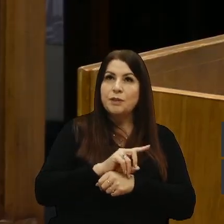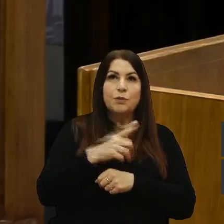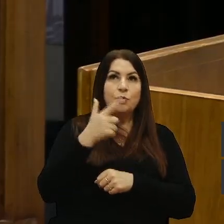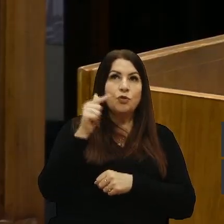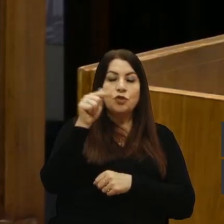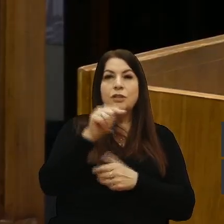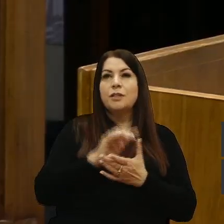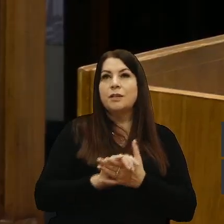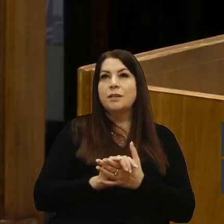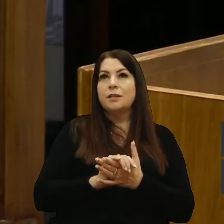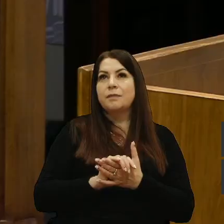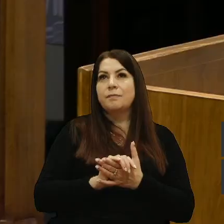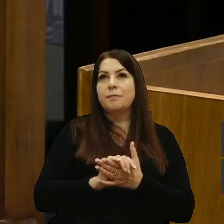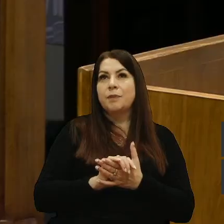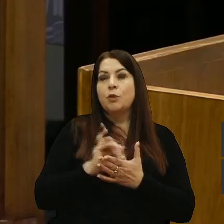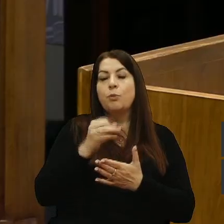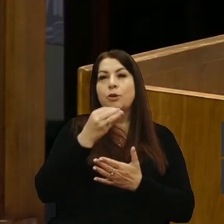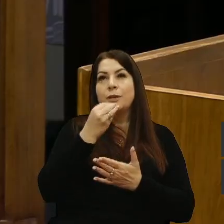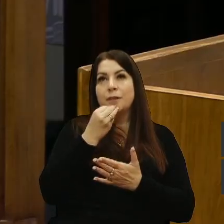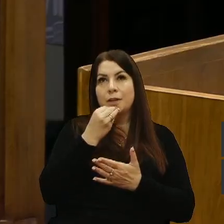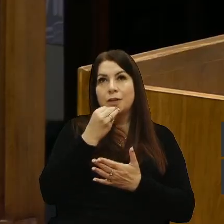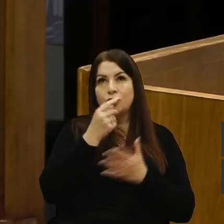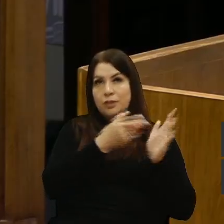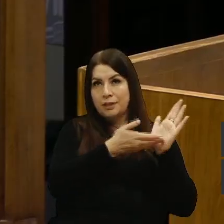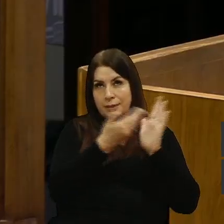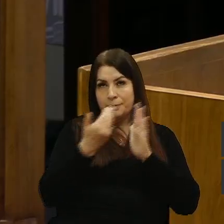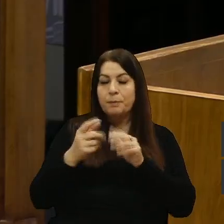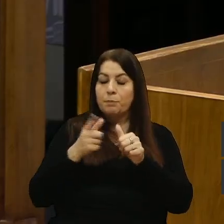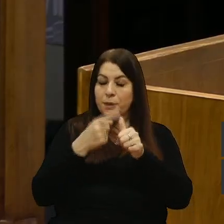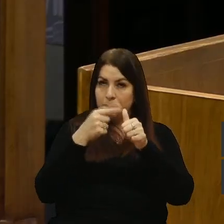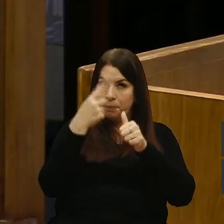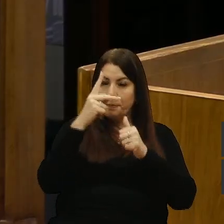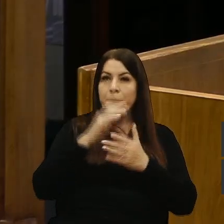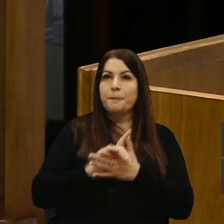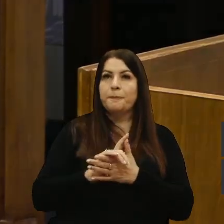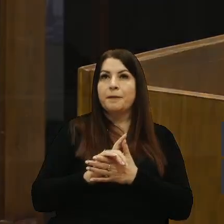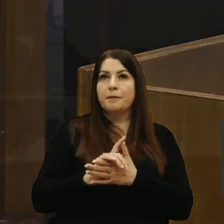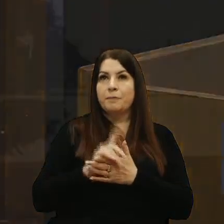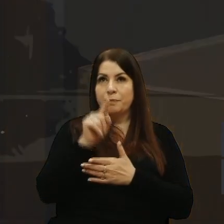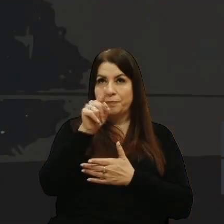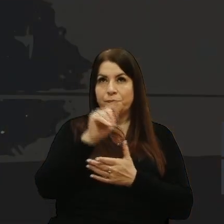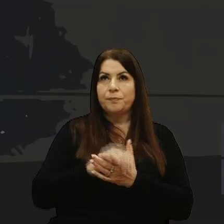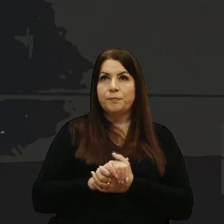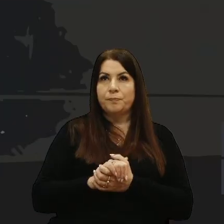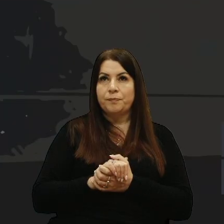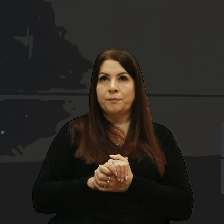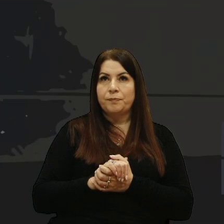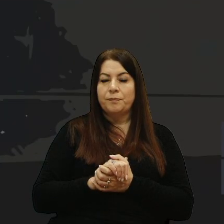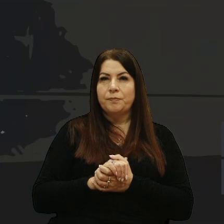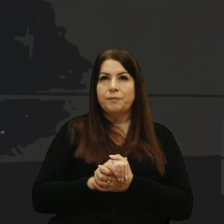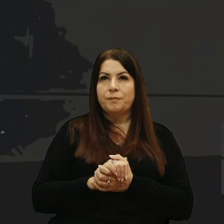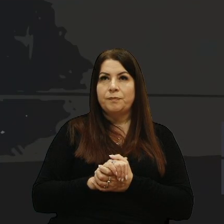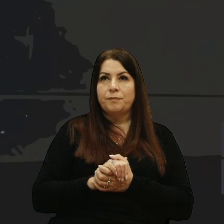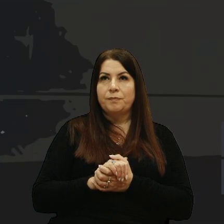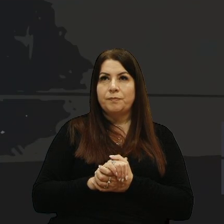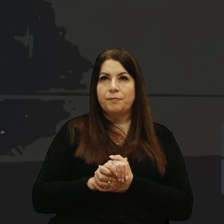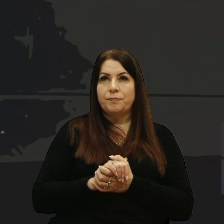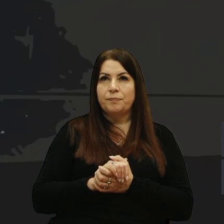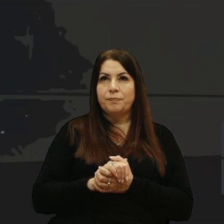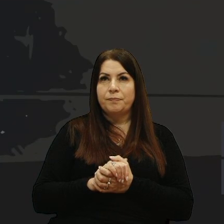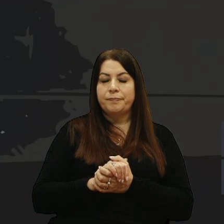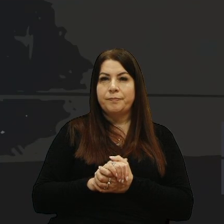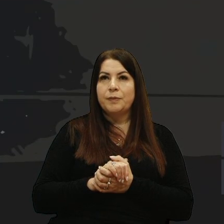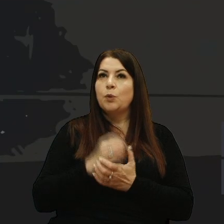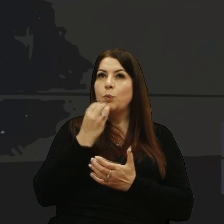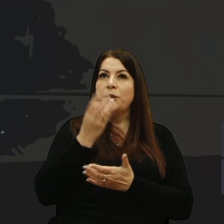tido ainda a oportunidade de trazer. O primeiro deles, pode já colocar na tela aí, TV Câmara junto, é